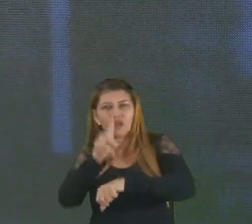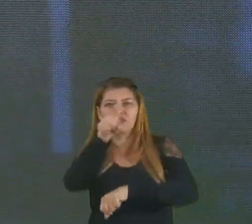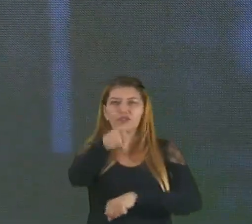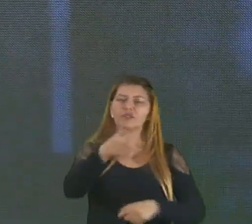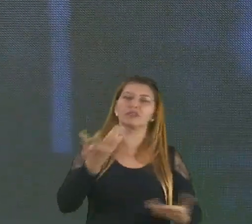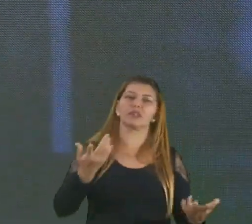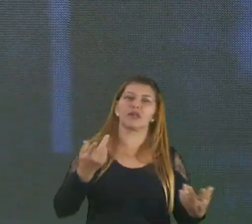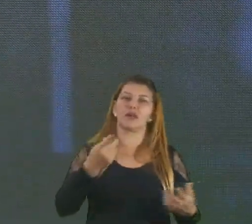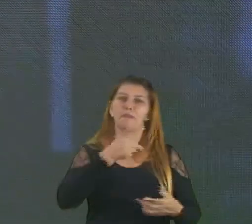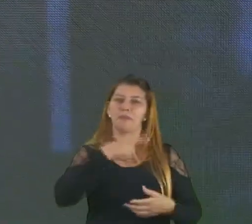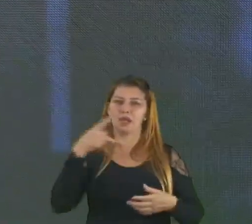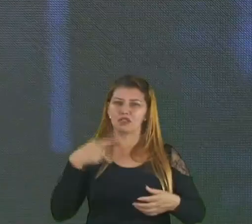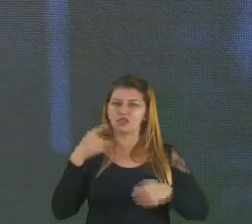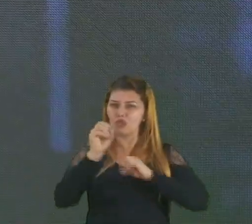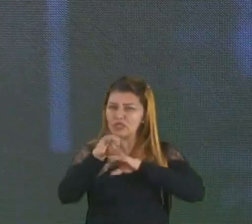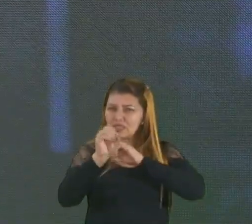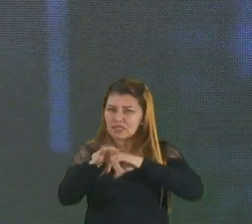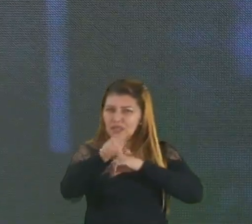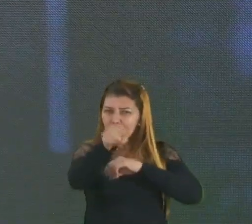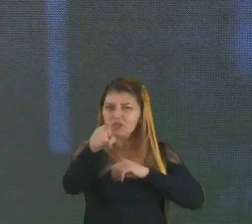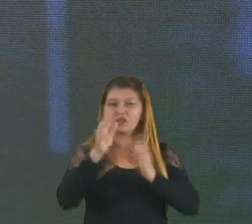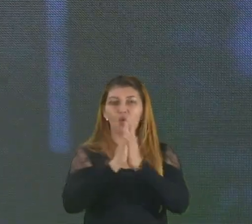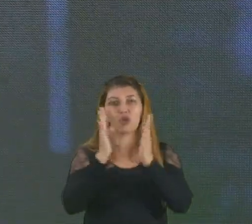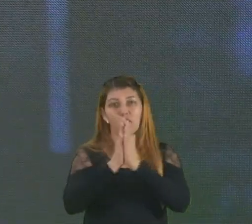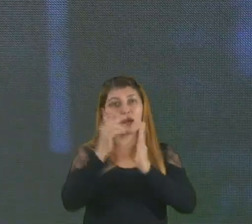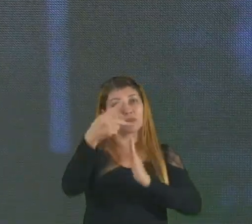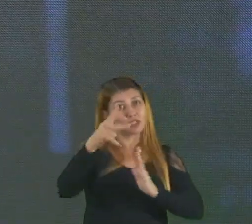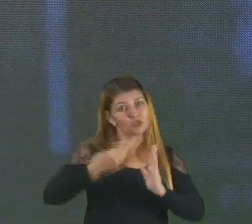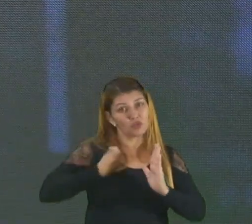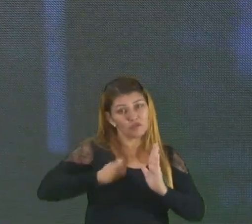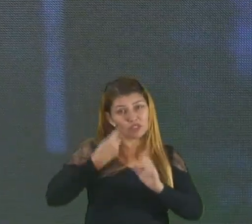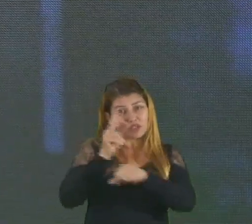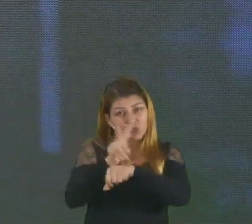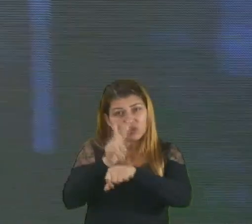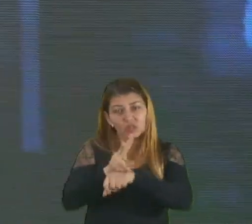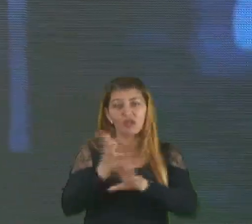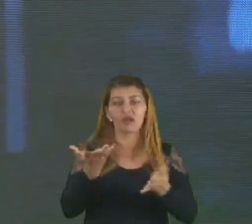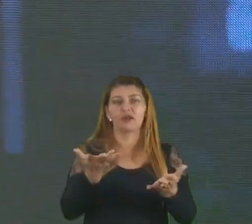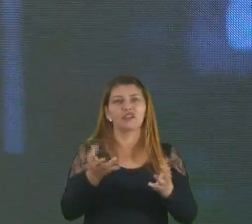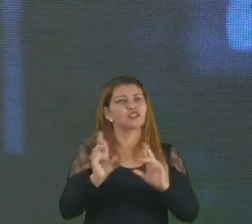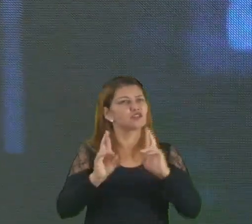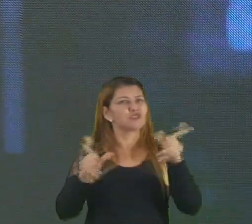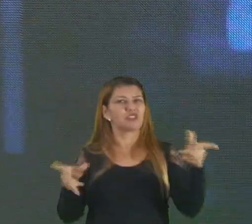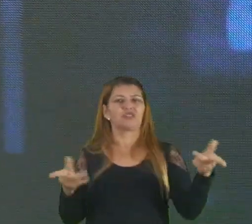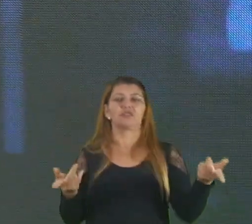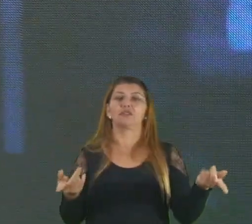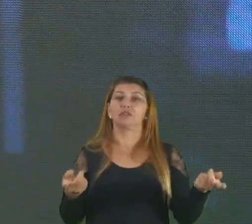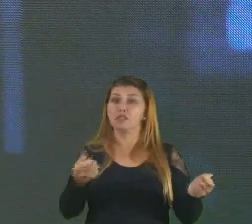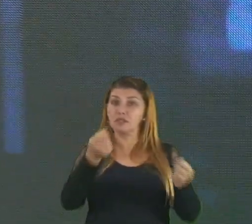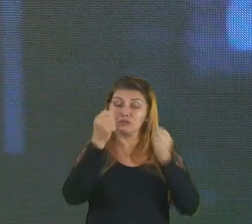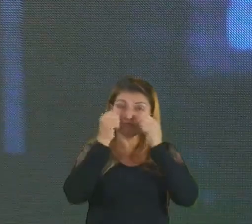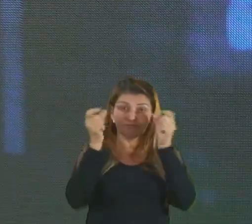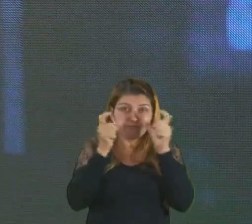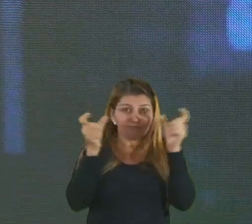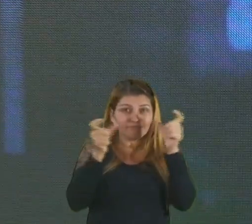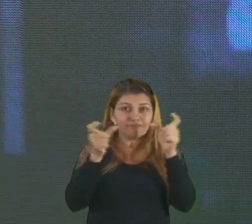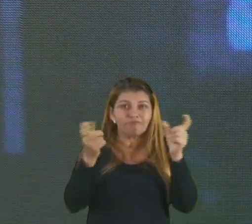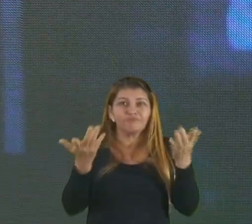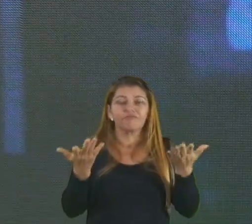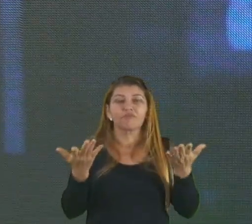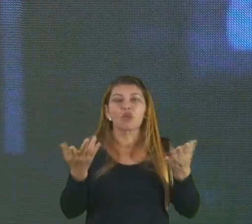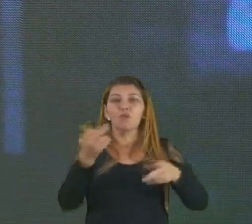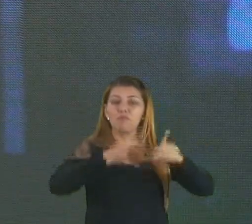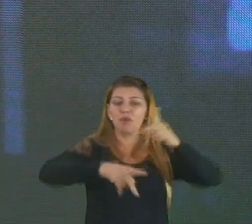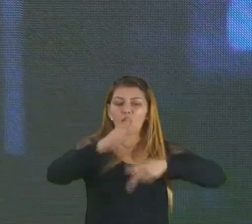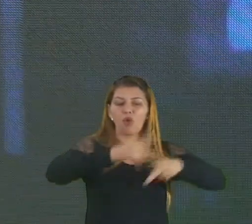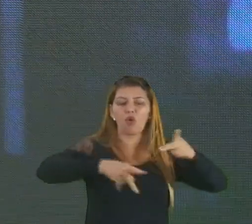você, não estão querendo orar por você. Então abra os olhos espirituais, porque a igreja que vai